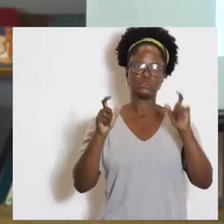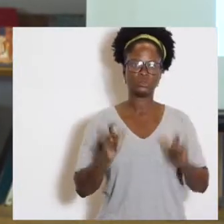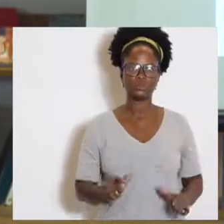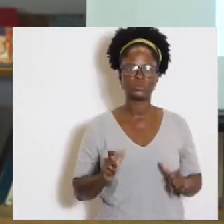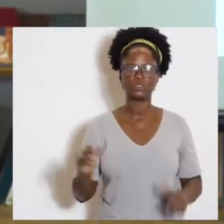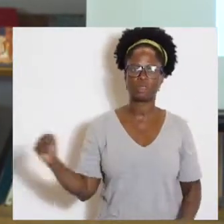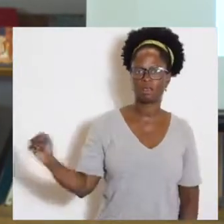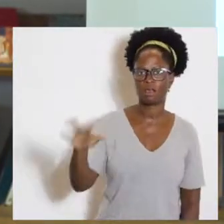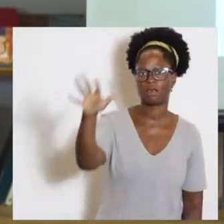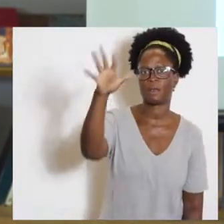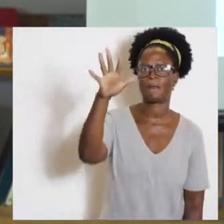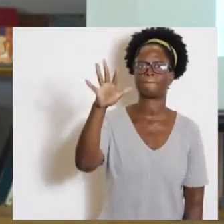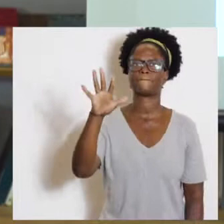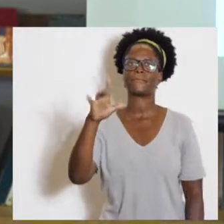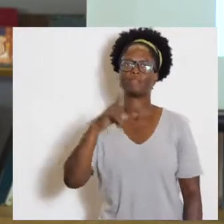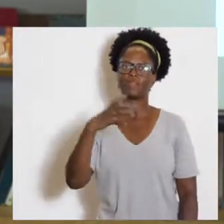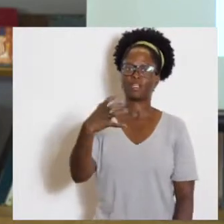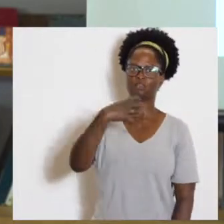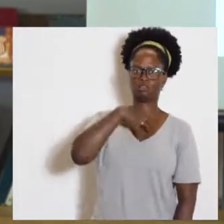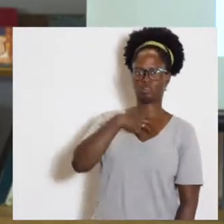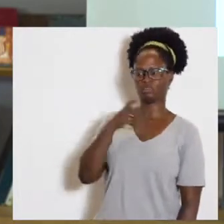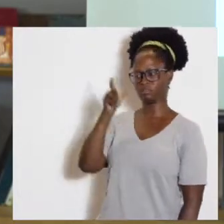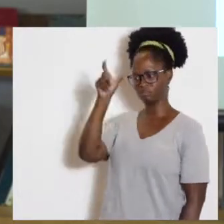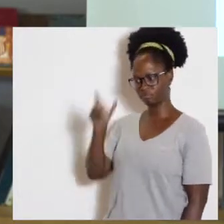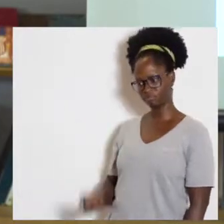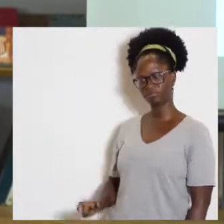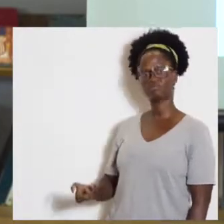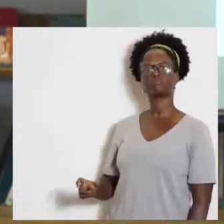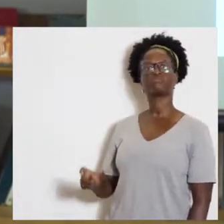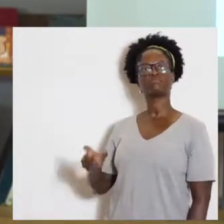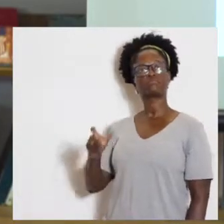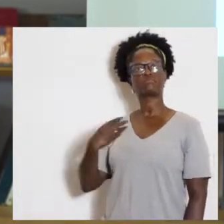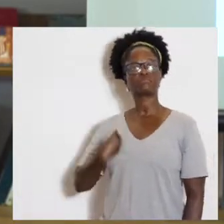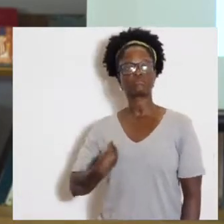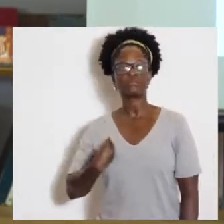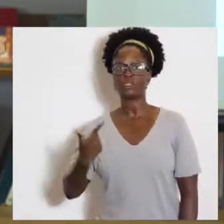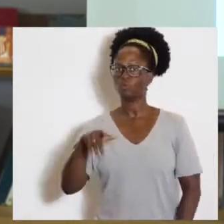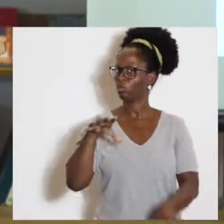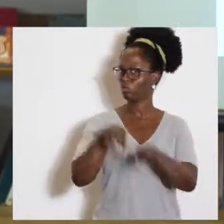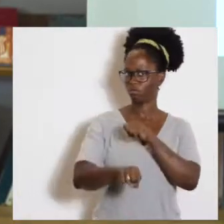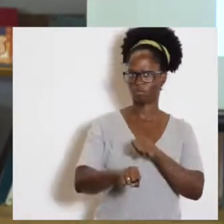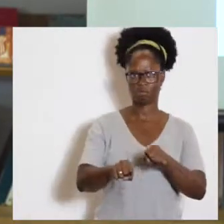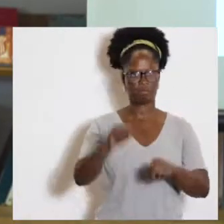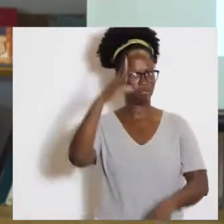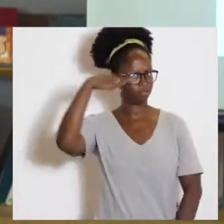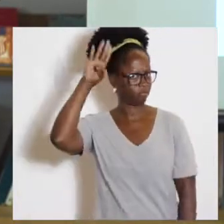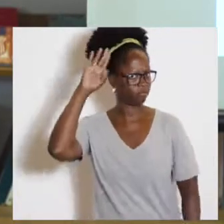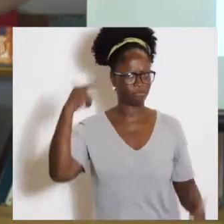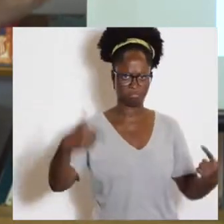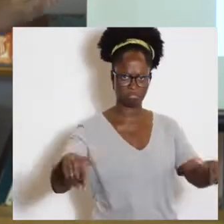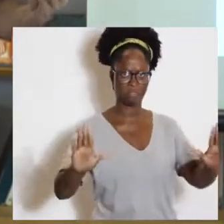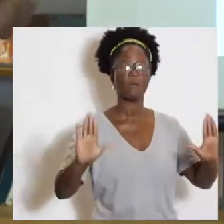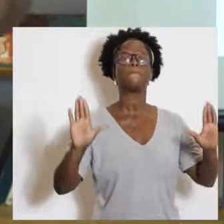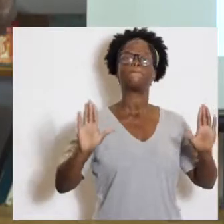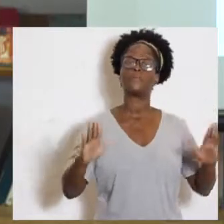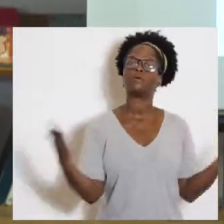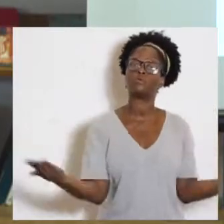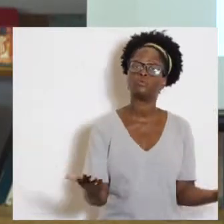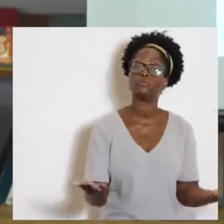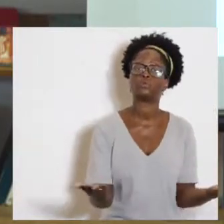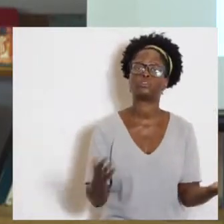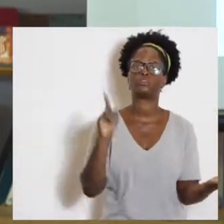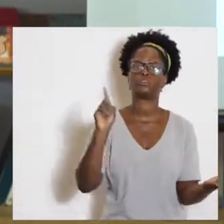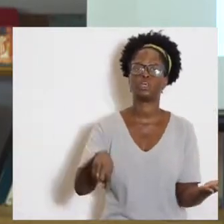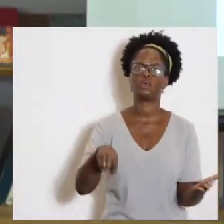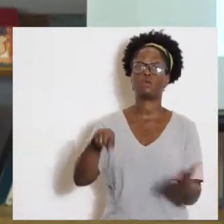periférico a partir de um olhar de um sujeito da periferia que não têm formação acadêmica mas que hoje já é